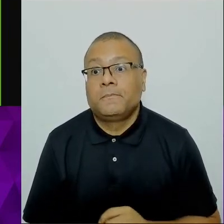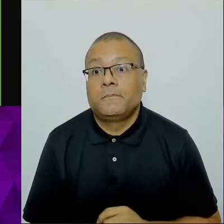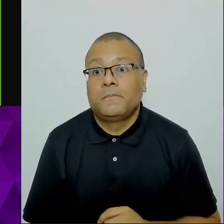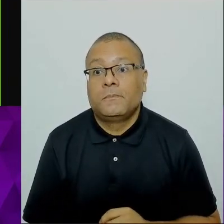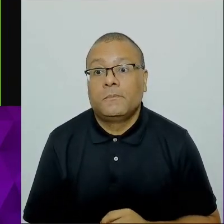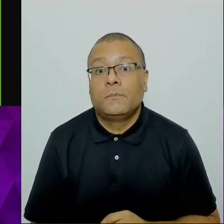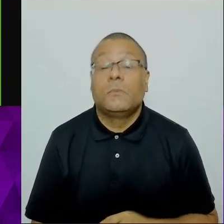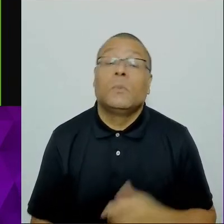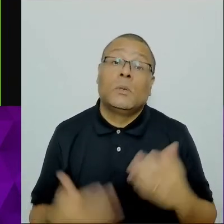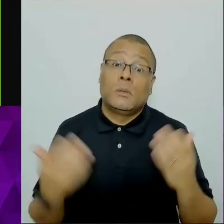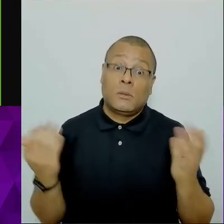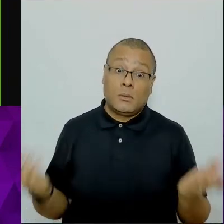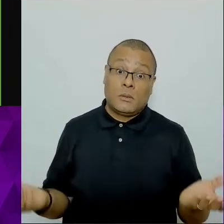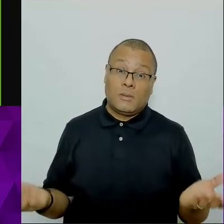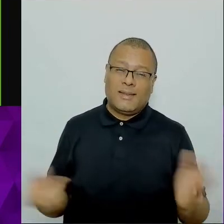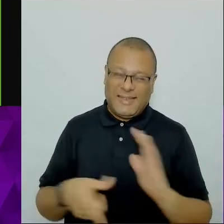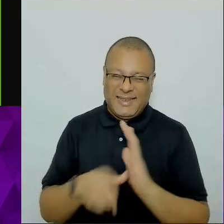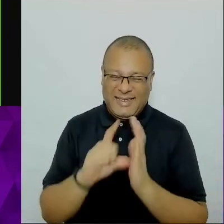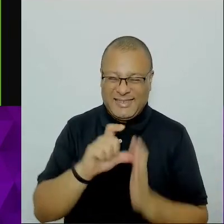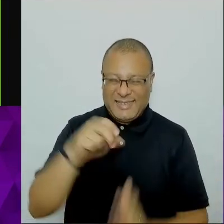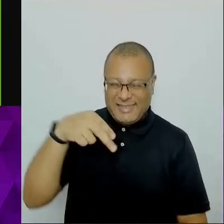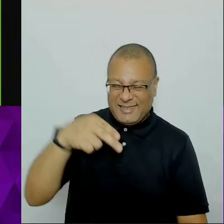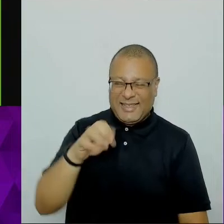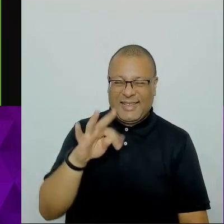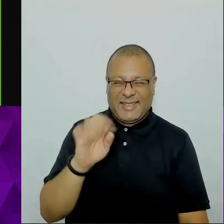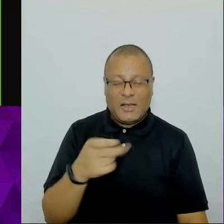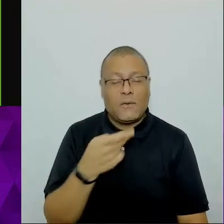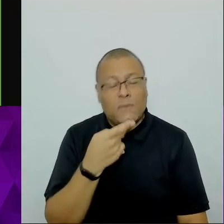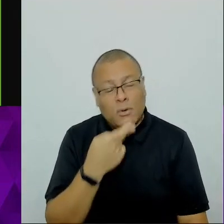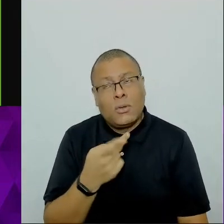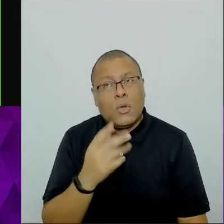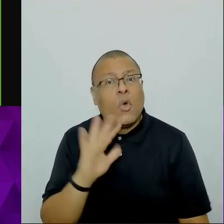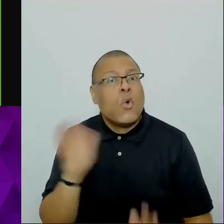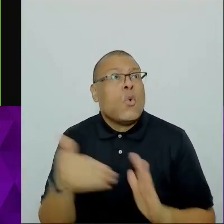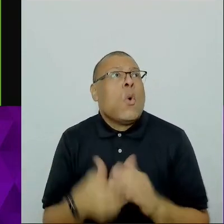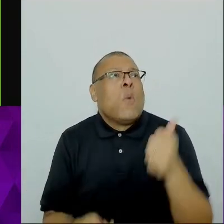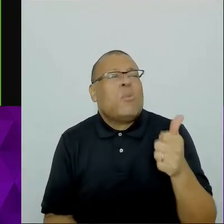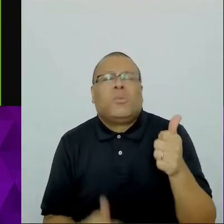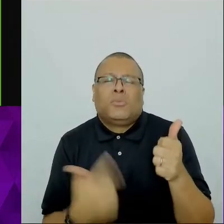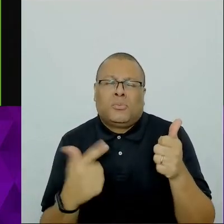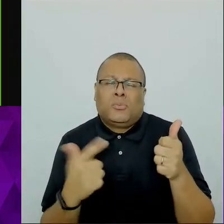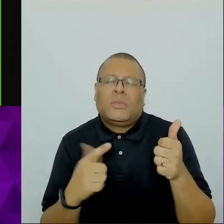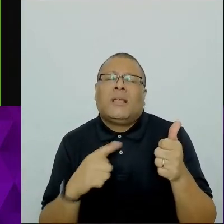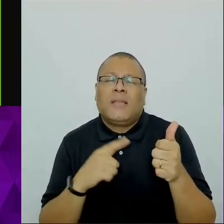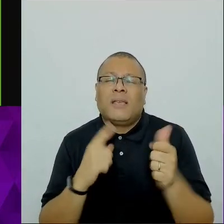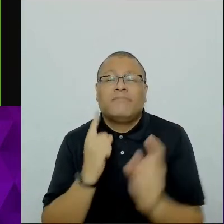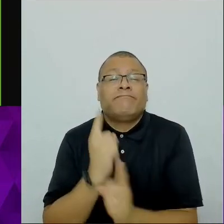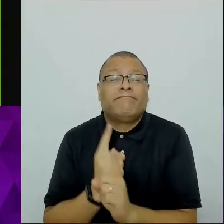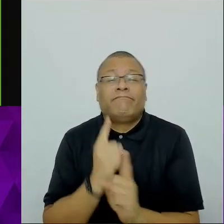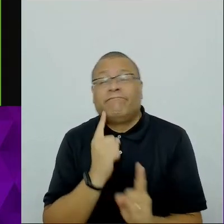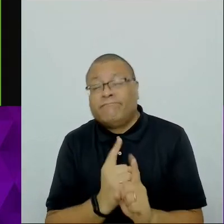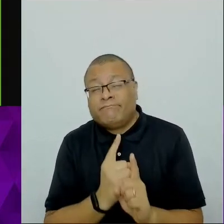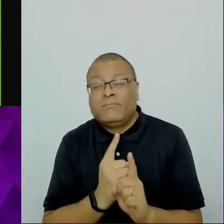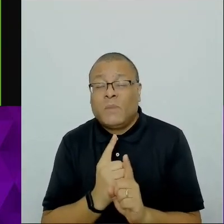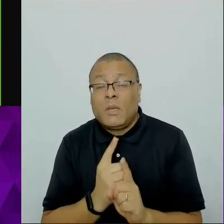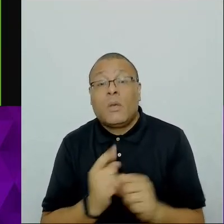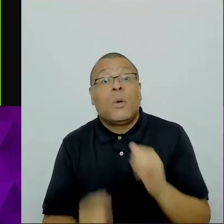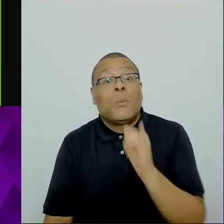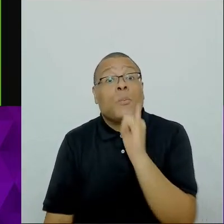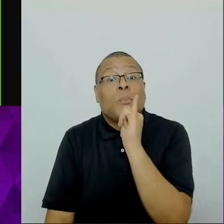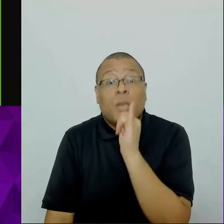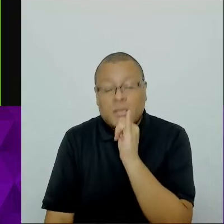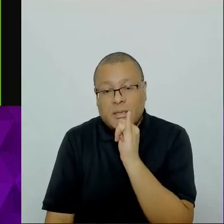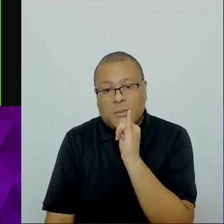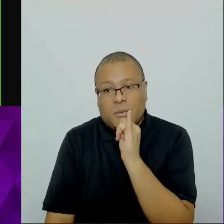Como, né, o Teriel disse, nem tudo é uma bala de prata. A gente tem algumas observações aqui, por exemplo, em